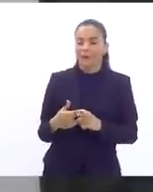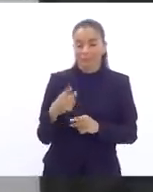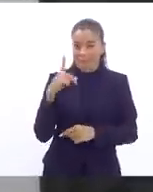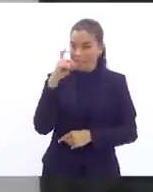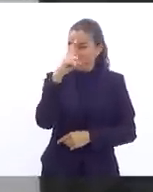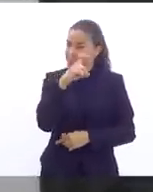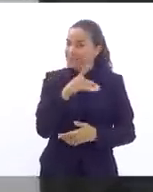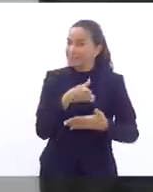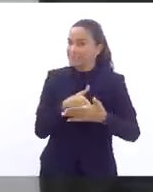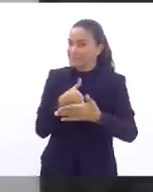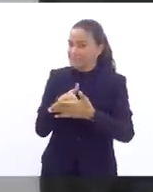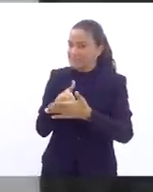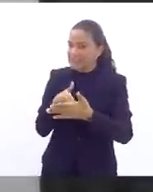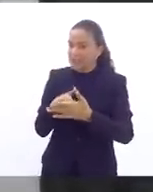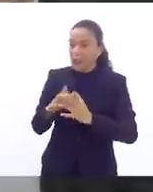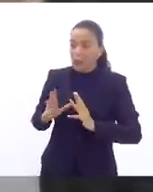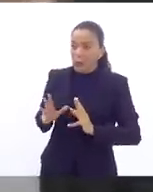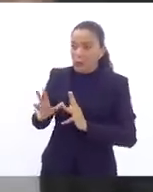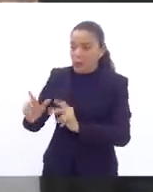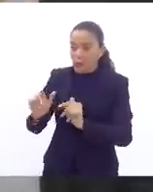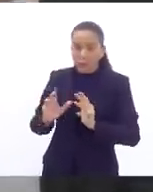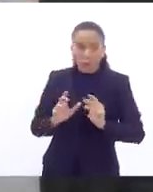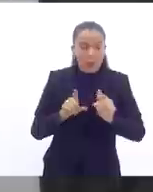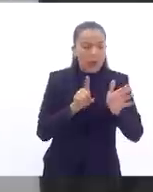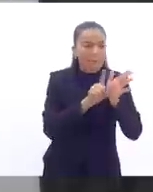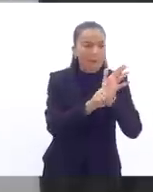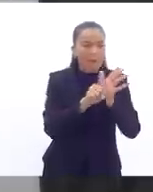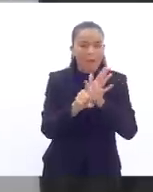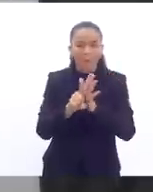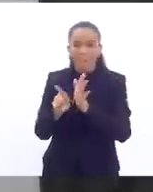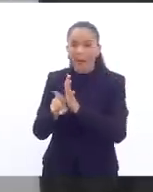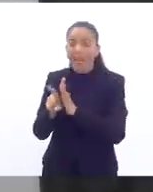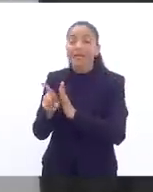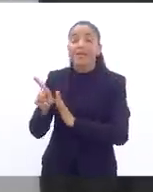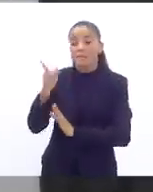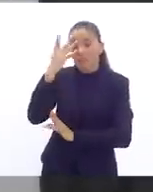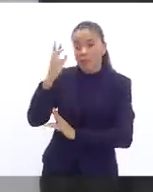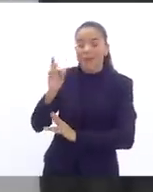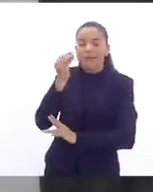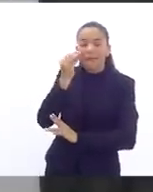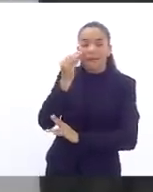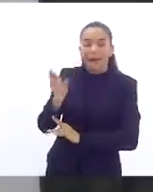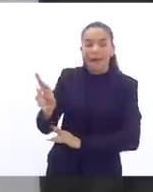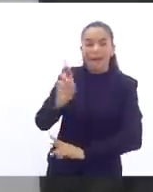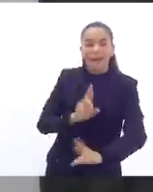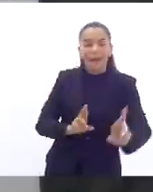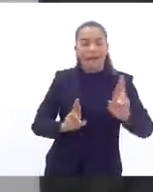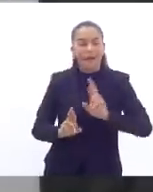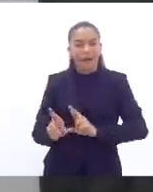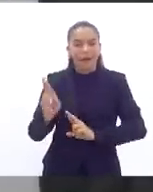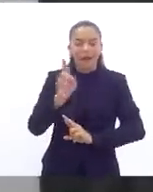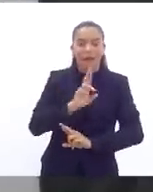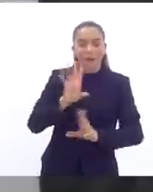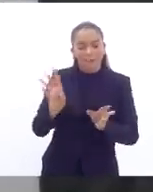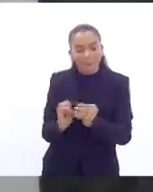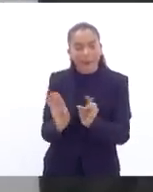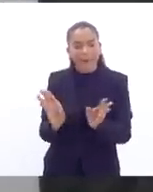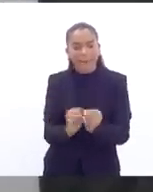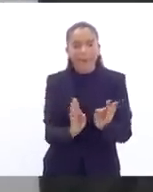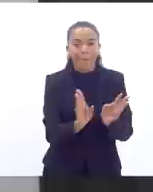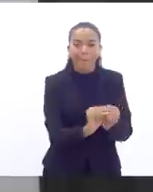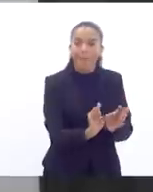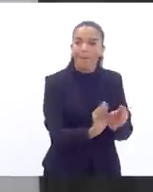muito difícil todos fazerem uma série de perguntas e depois quem vai responder tentar sintetizar